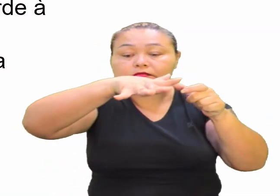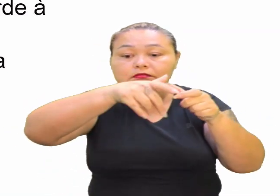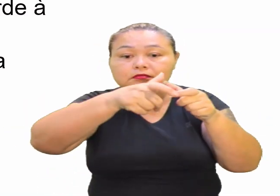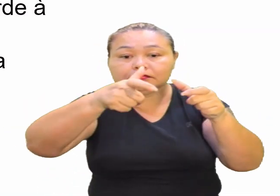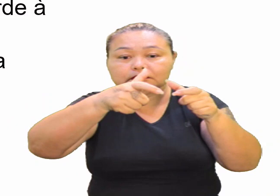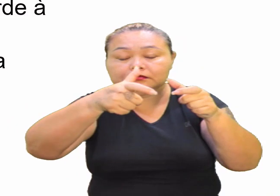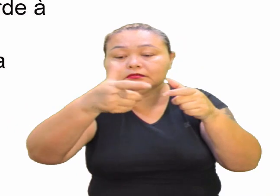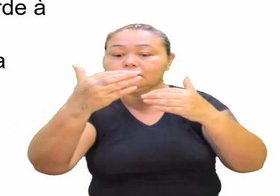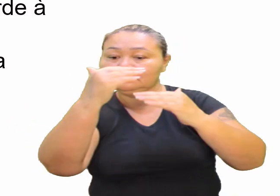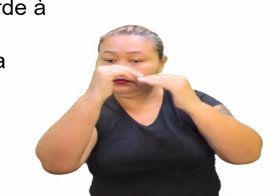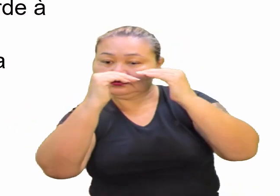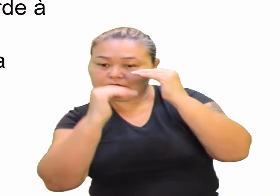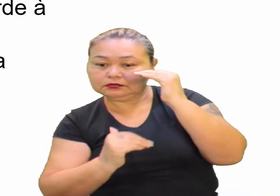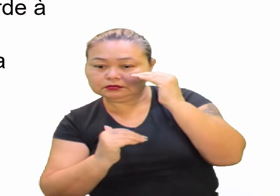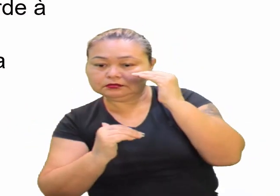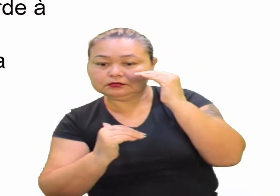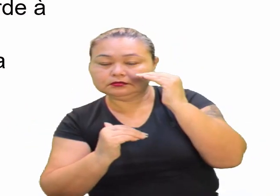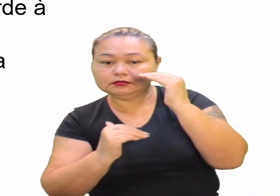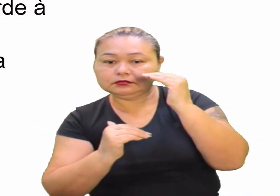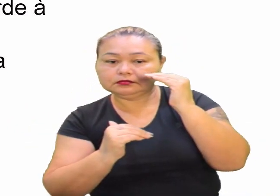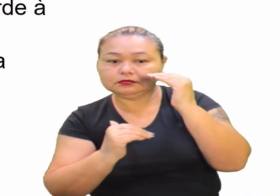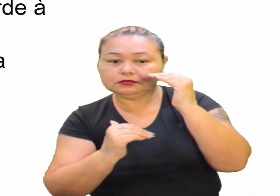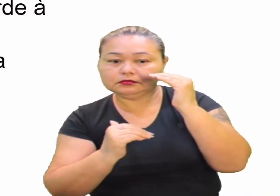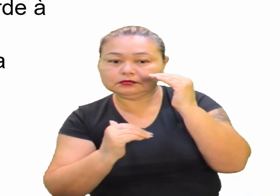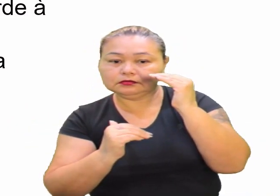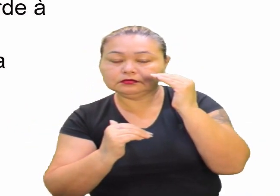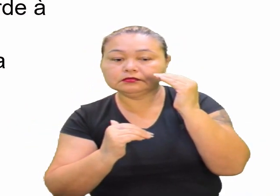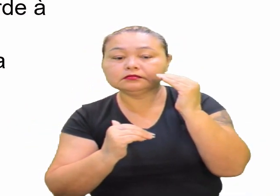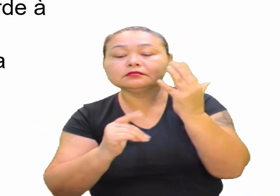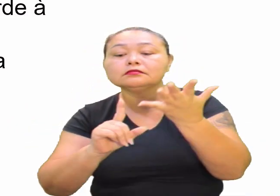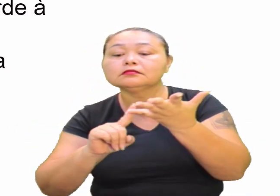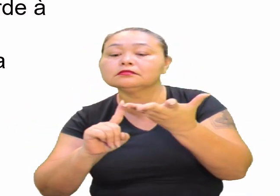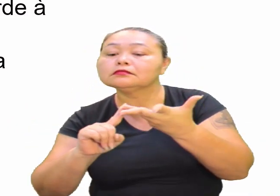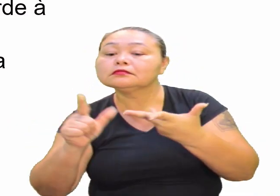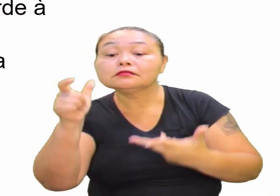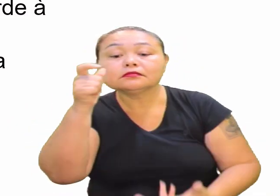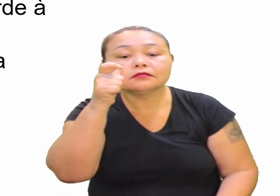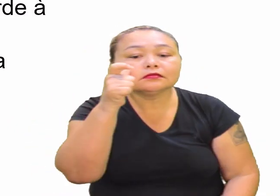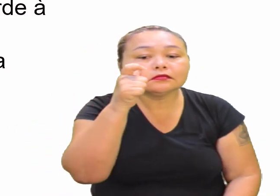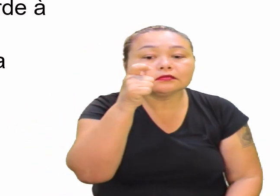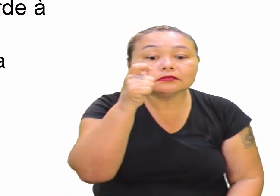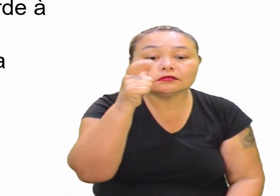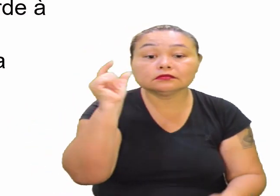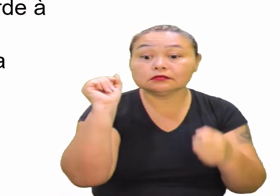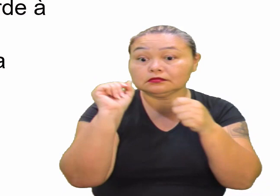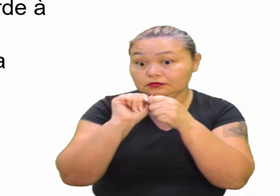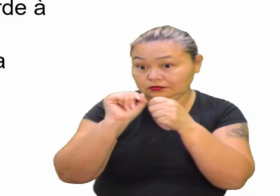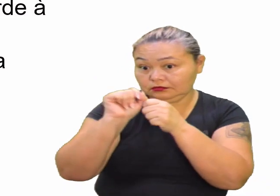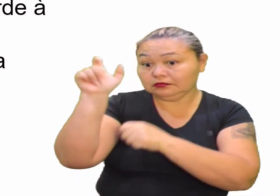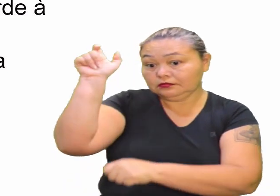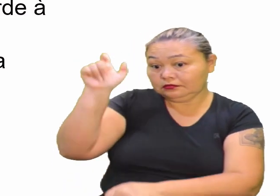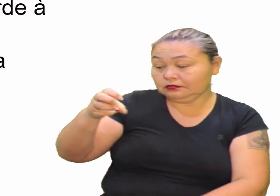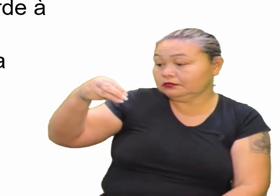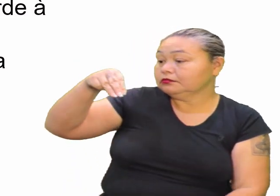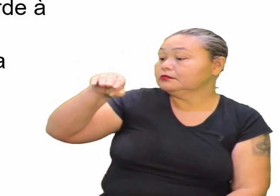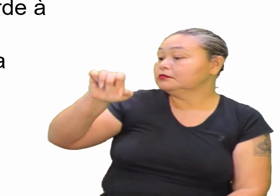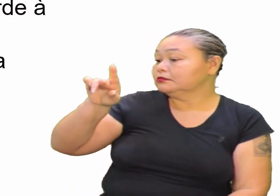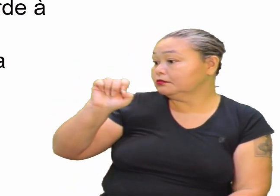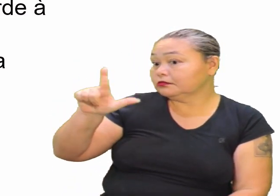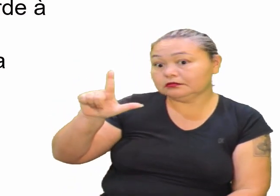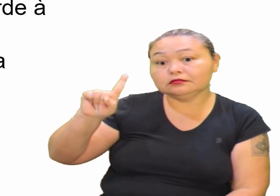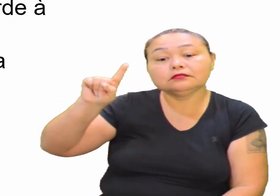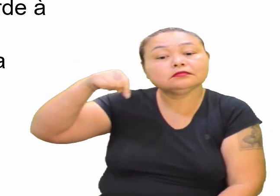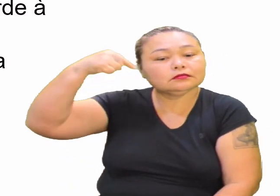e recessividade nos vários experimentos efetuados por Mendel levou,